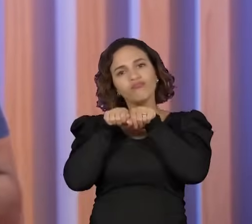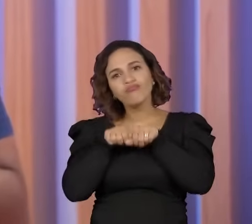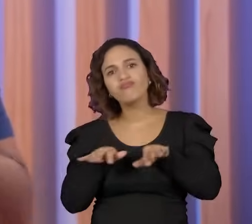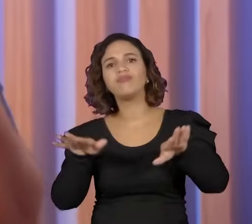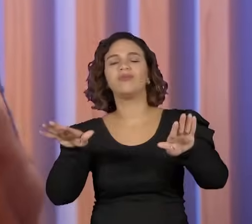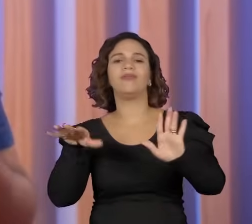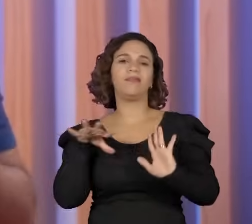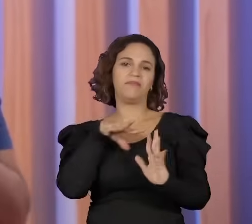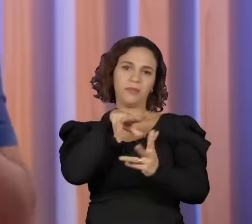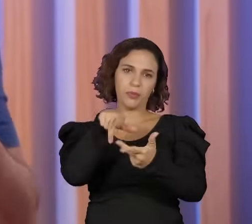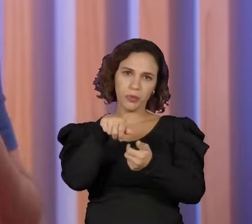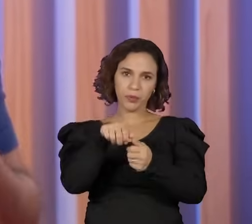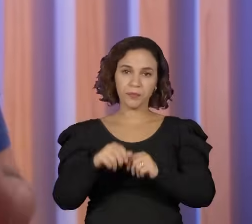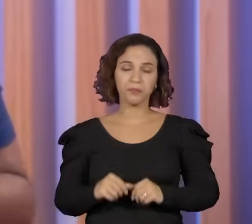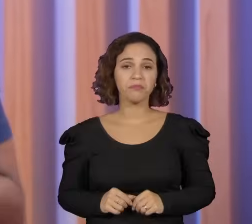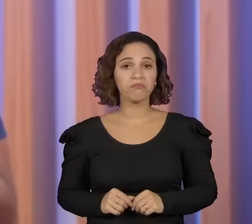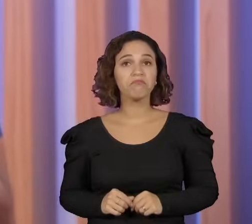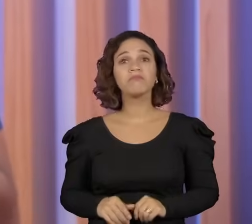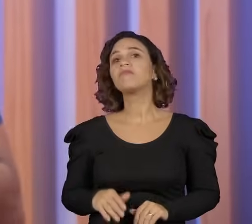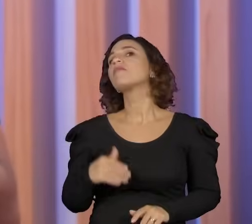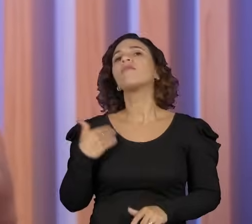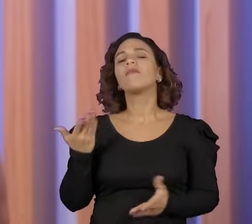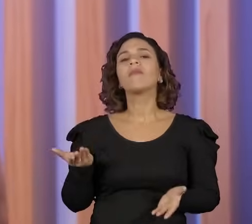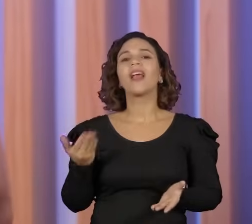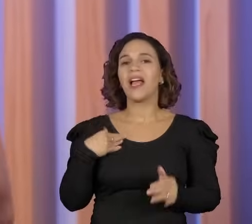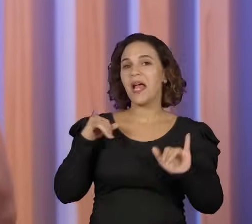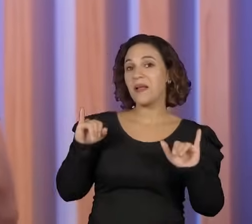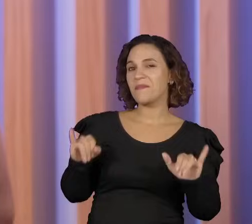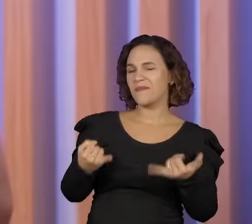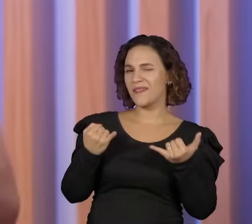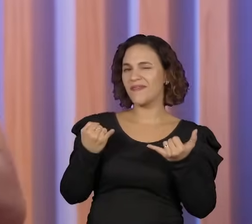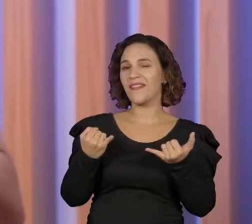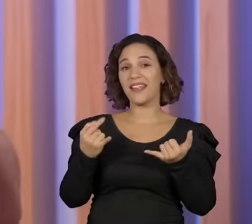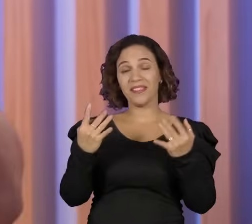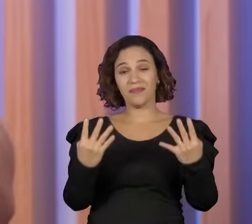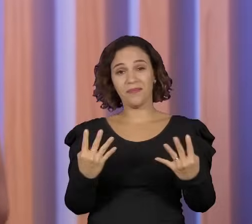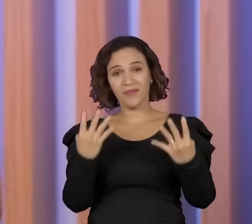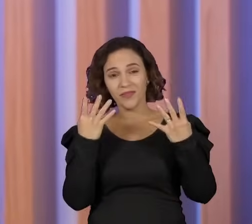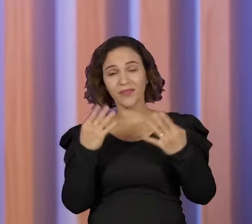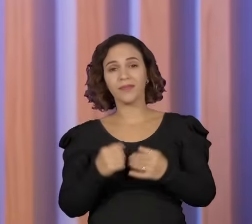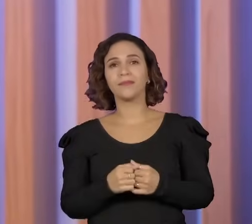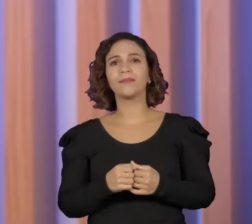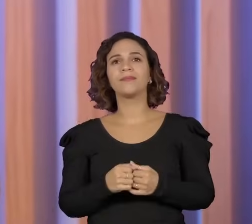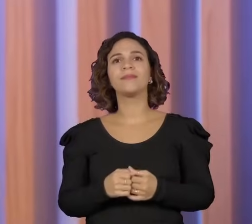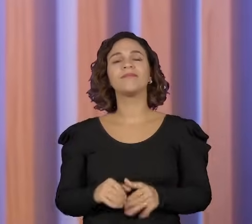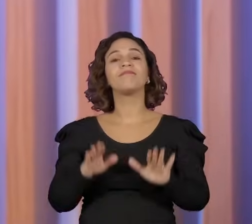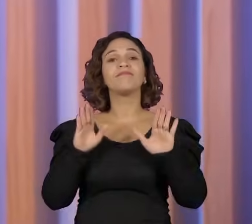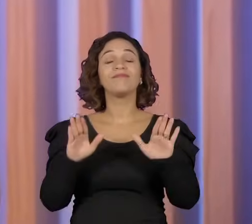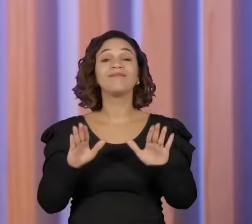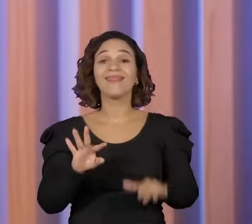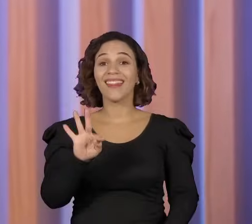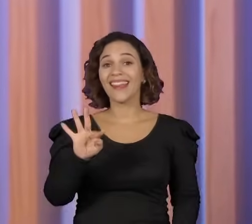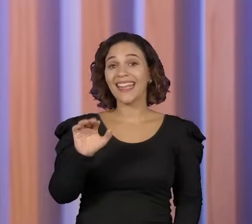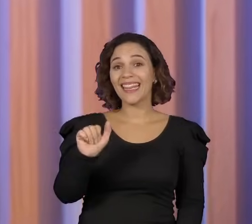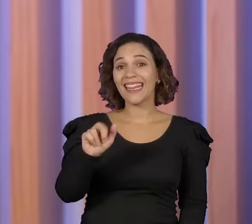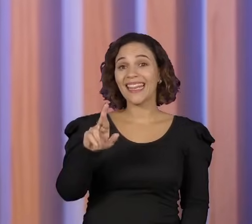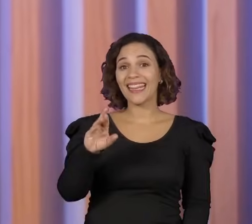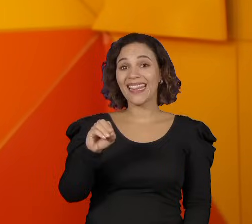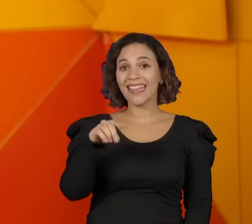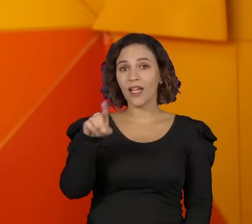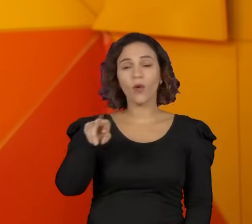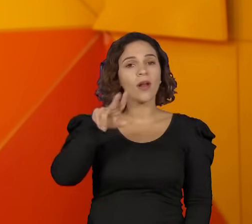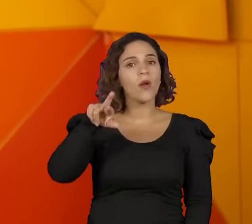mundo. E já aproveitando a audiência, tarô não é uma